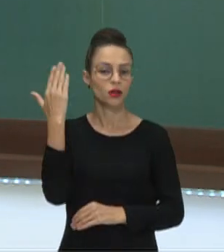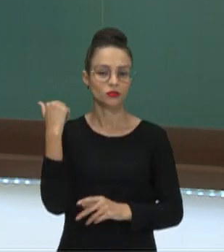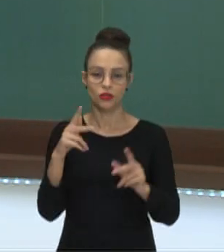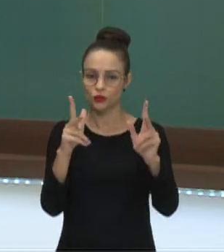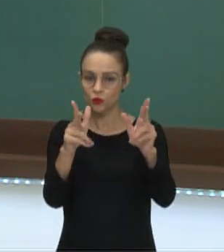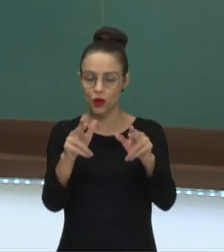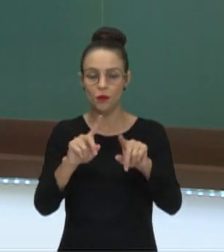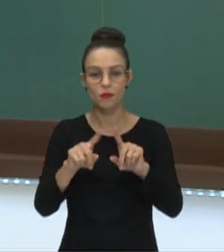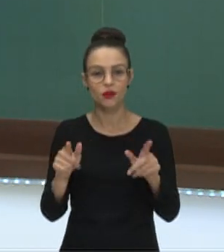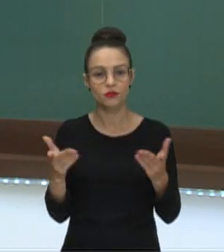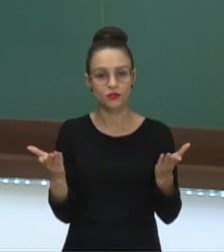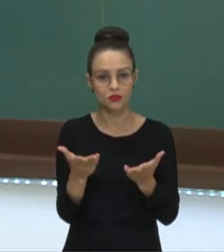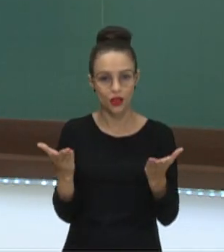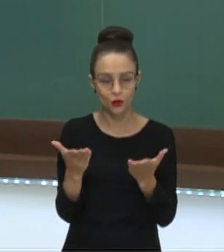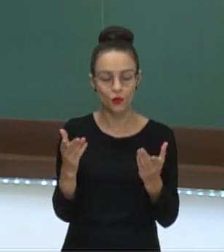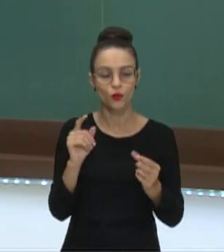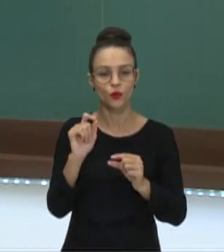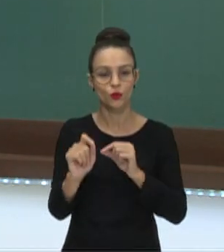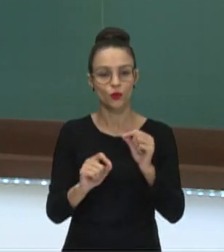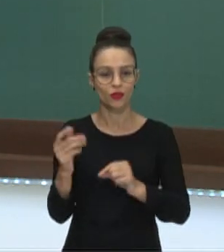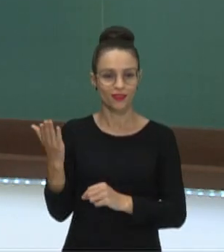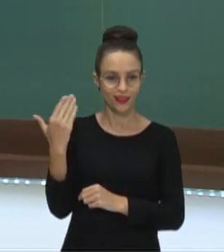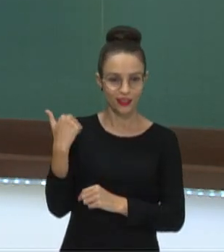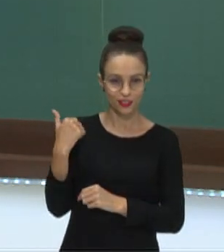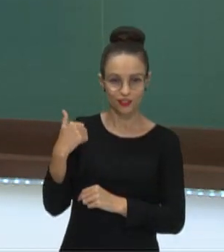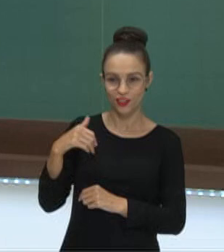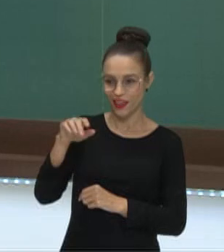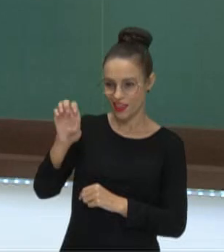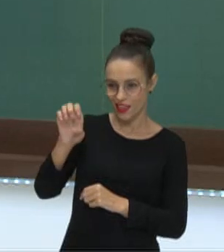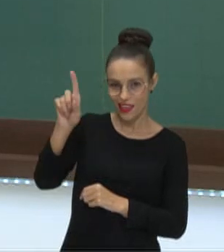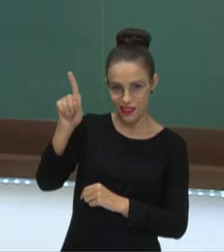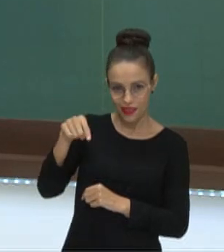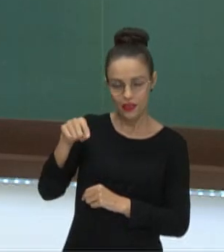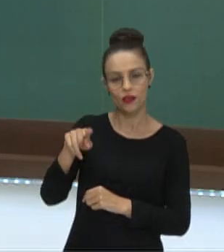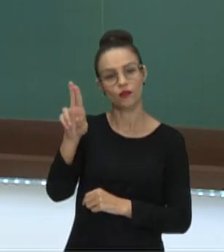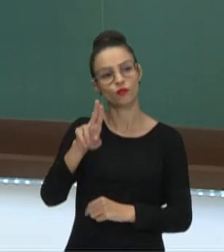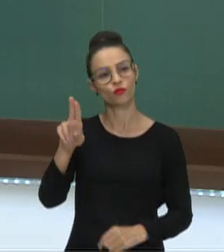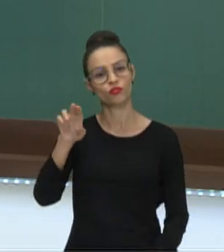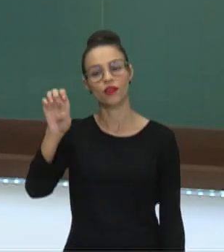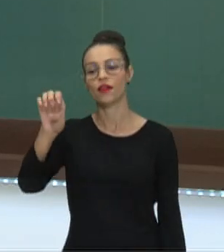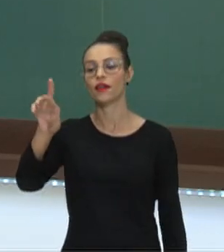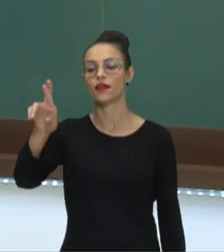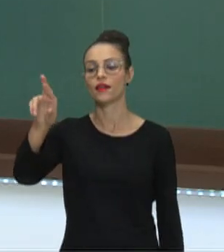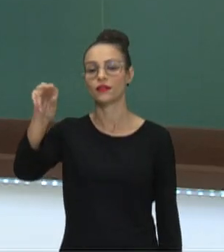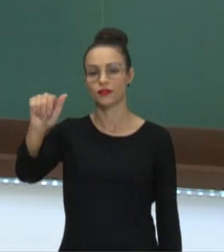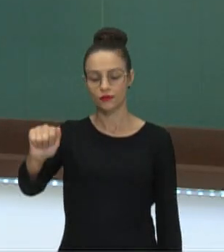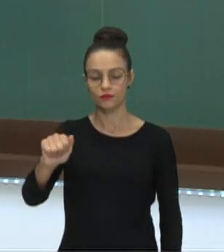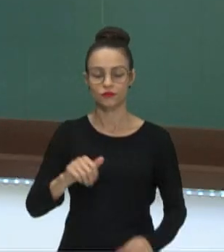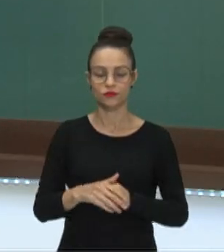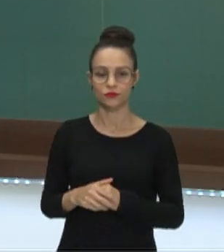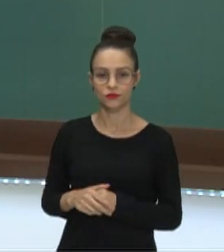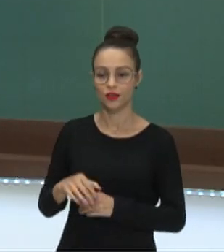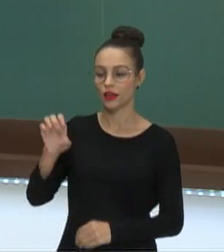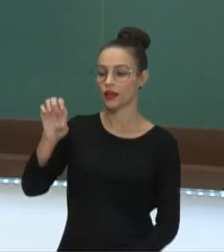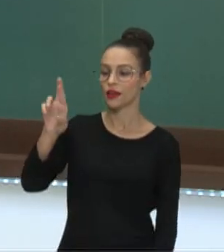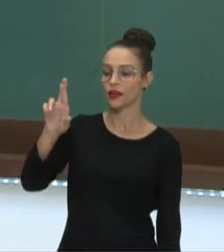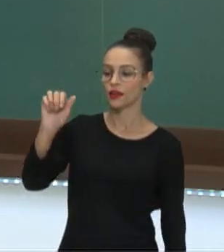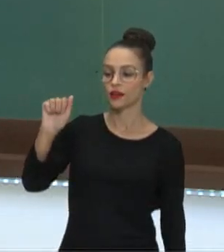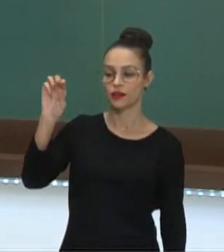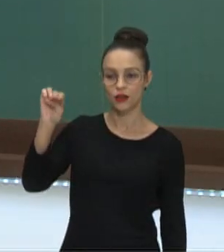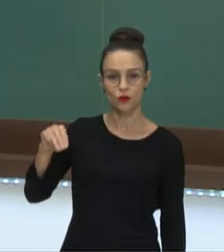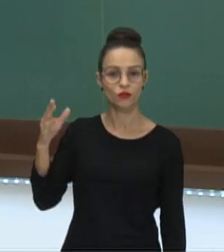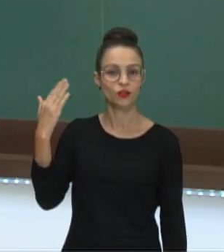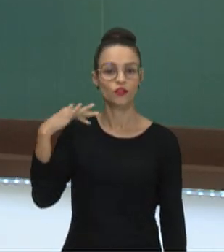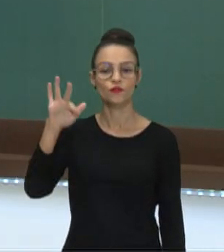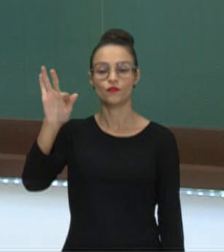coisa, só que agora onde eu usava eu vou usar era. Eram, foram